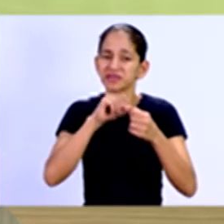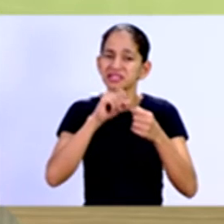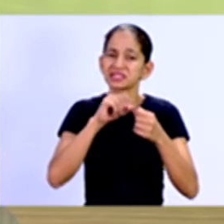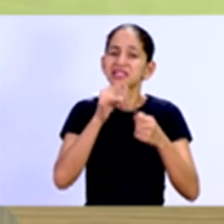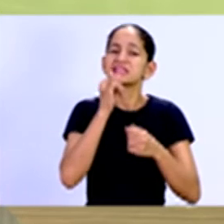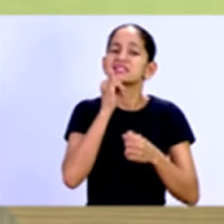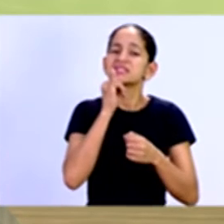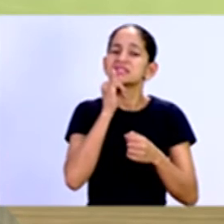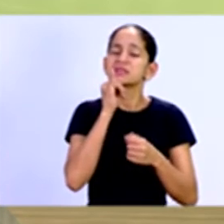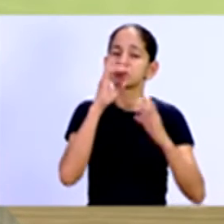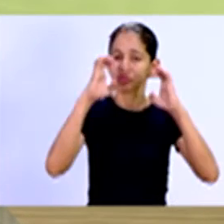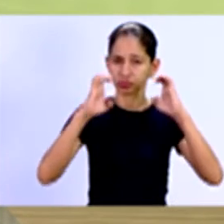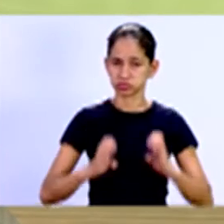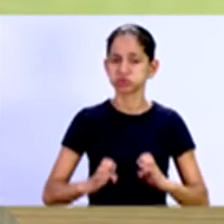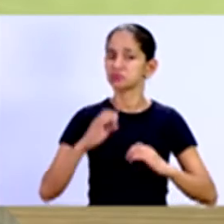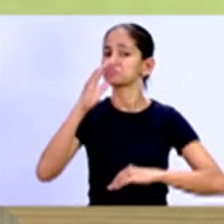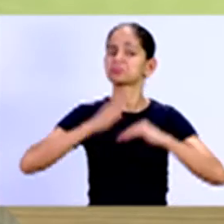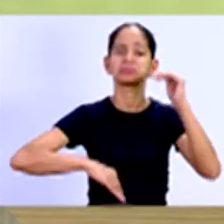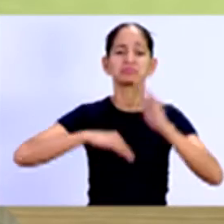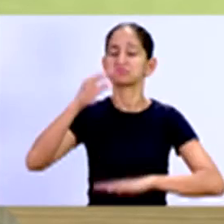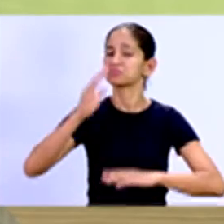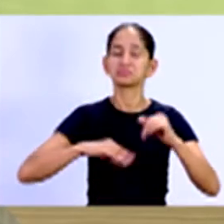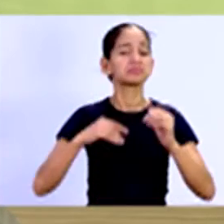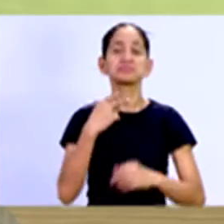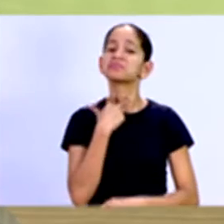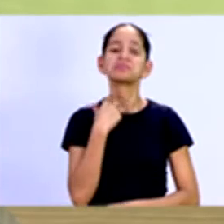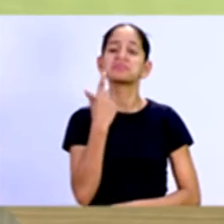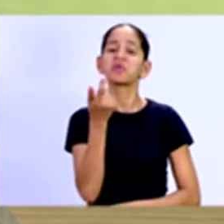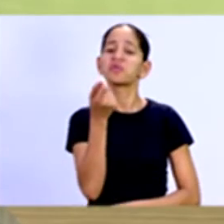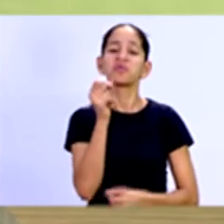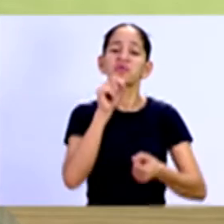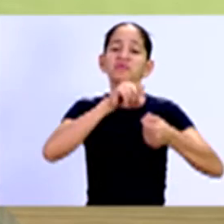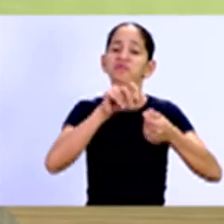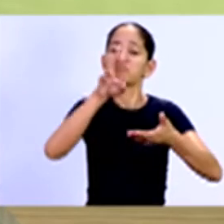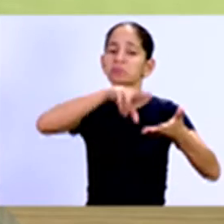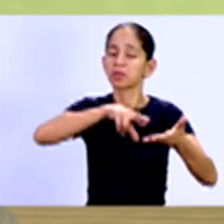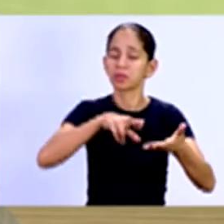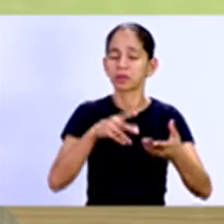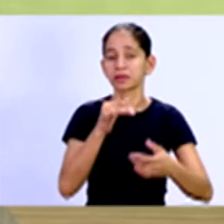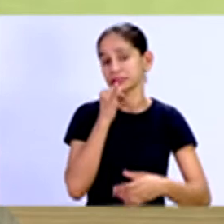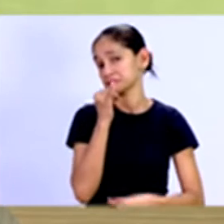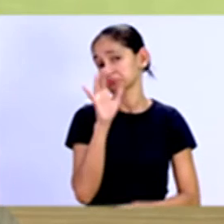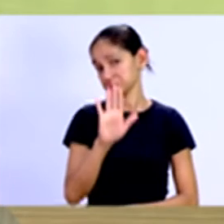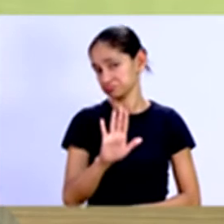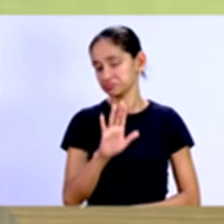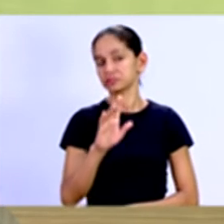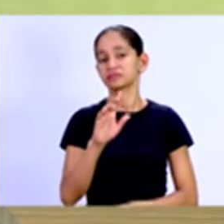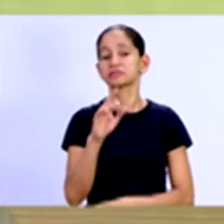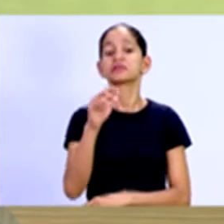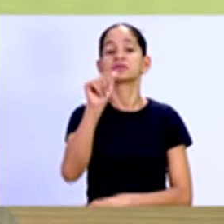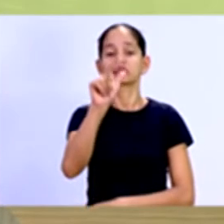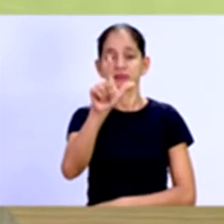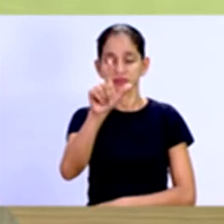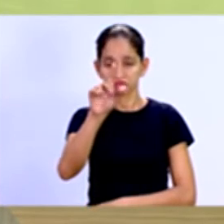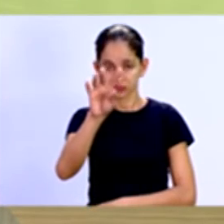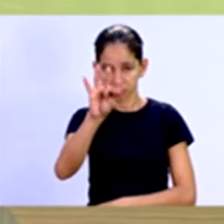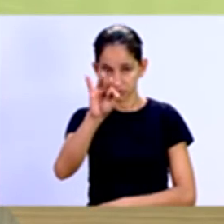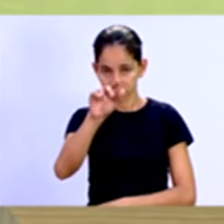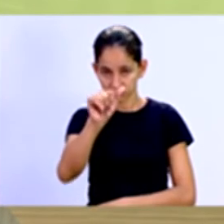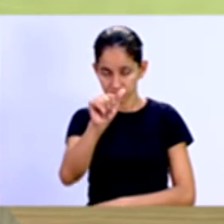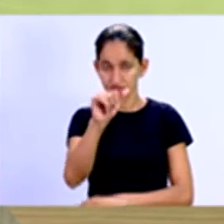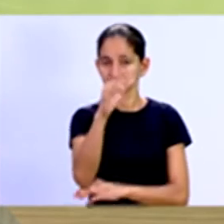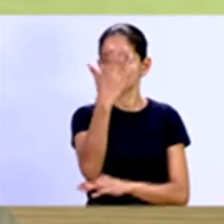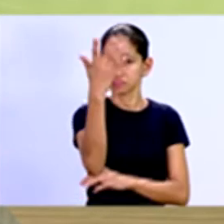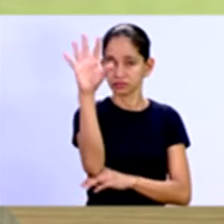de ética profissional. Muito bem. Depois a Valdiane Ana Lúcia de Alta Floresta disse que quando voltamos de